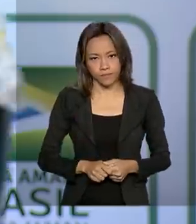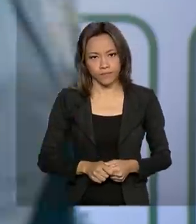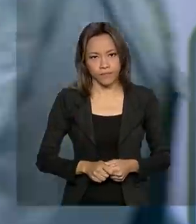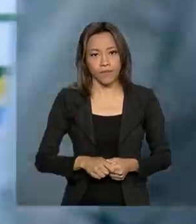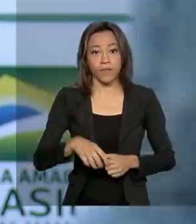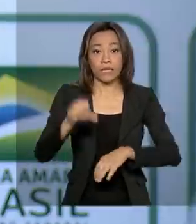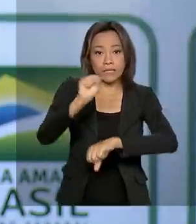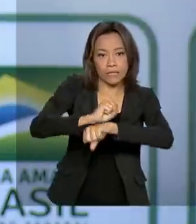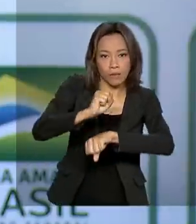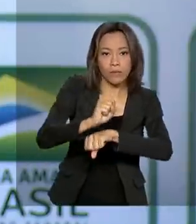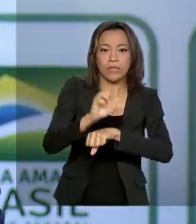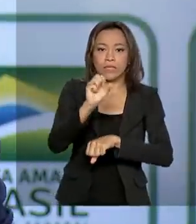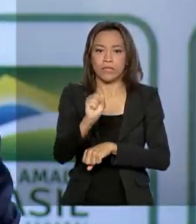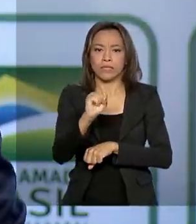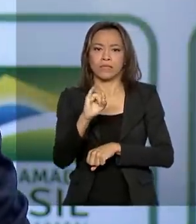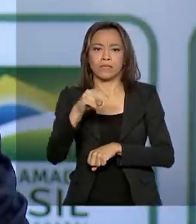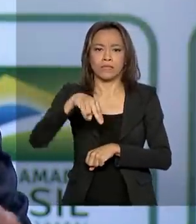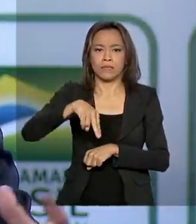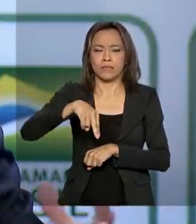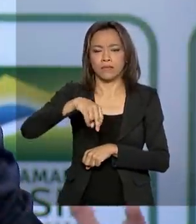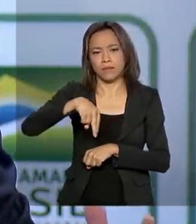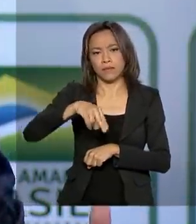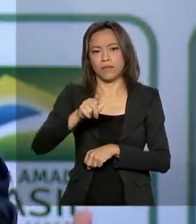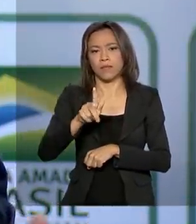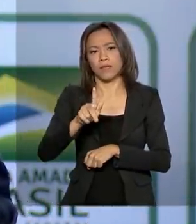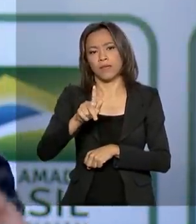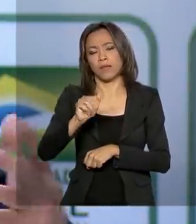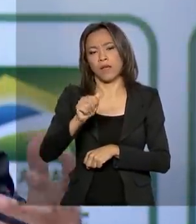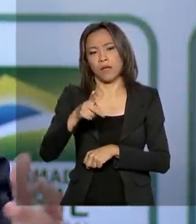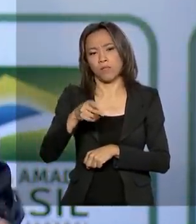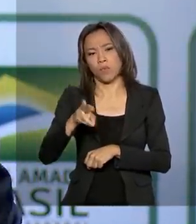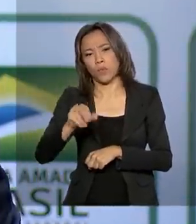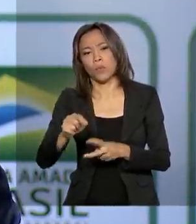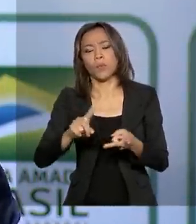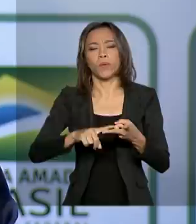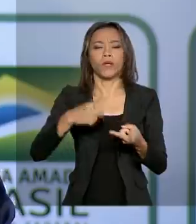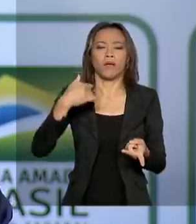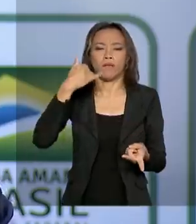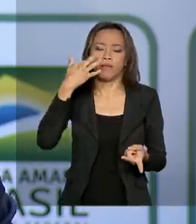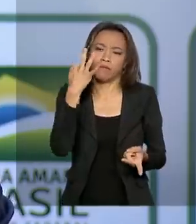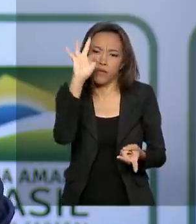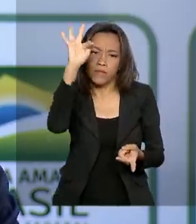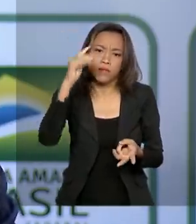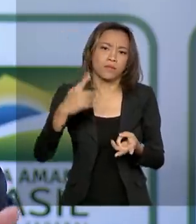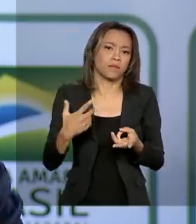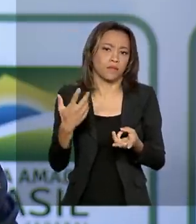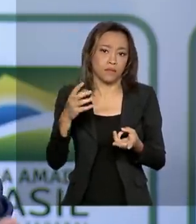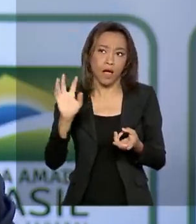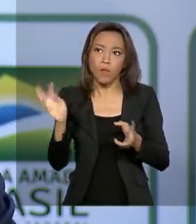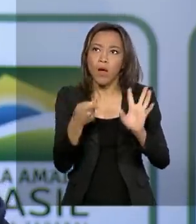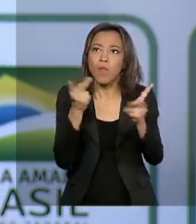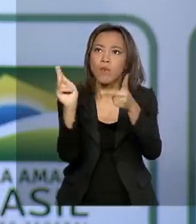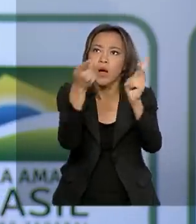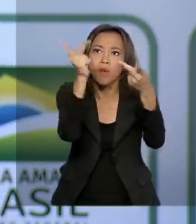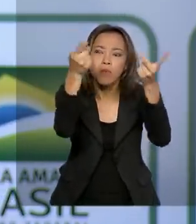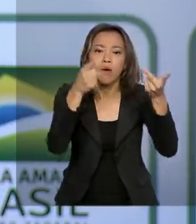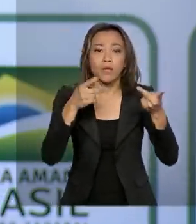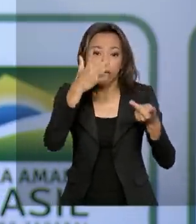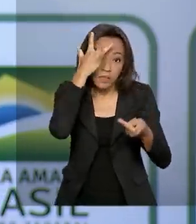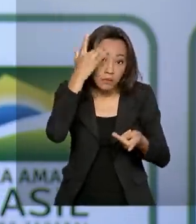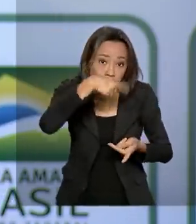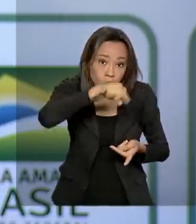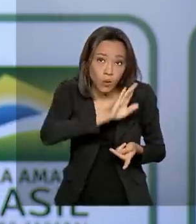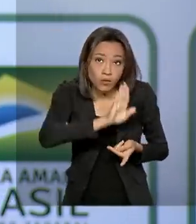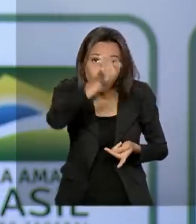cingapura japão enfim ali na na península na frança se eles começarem a ter é